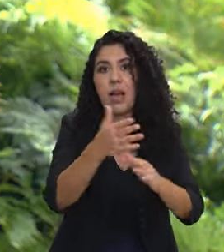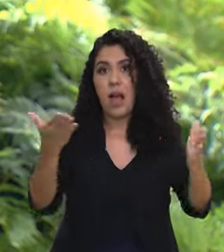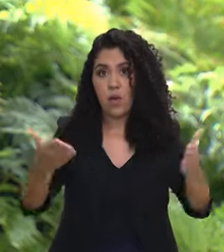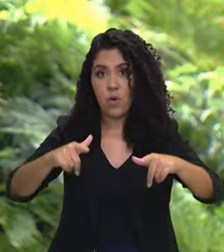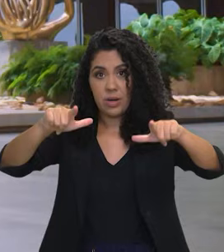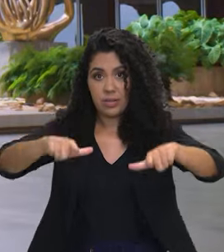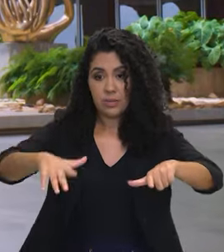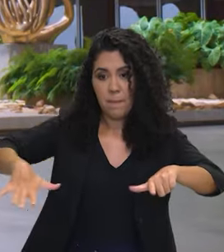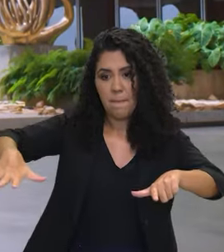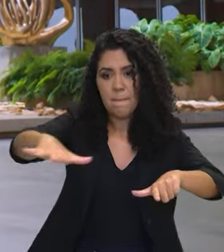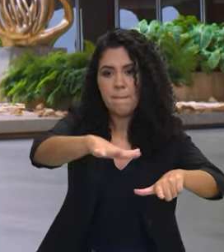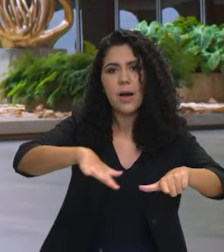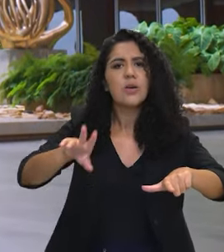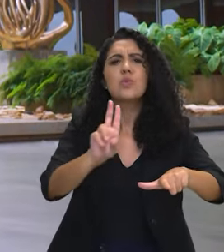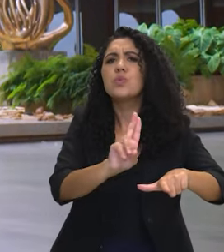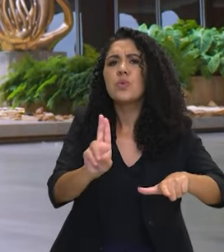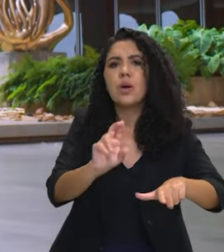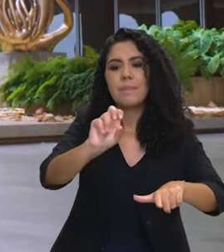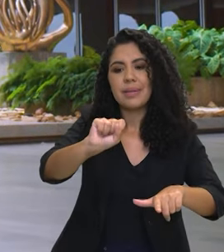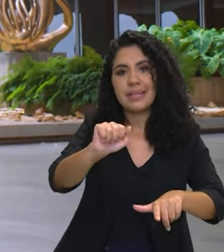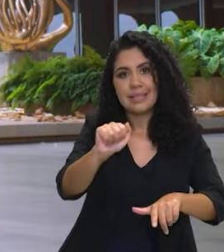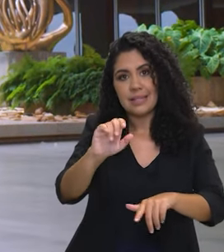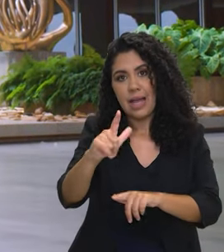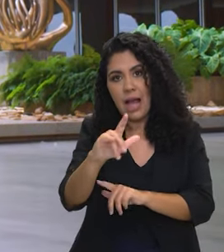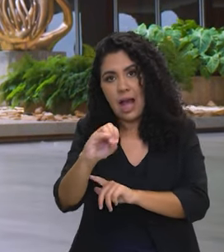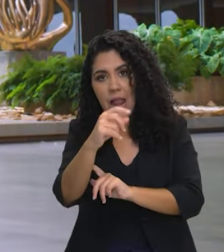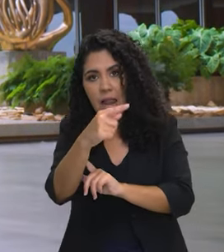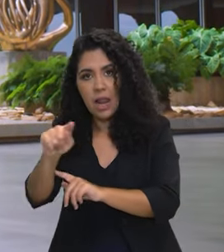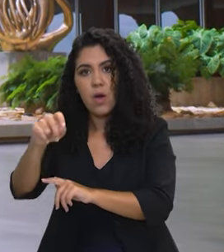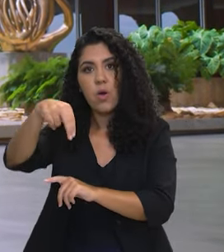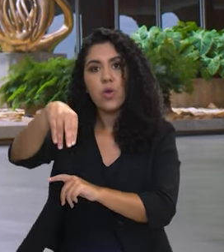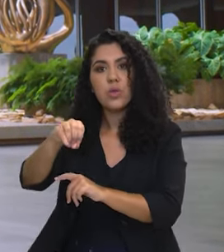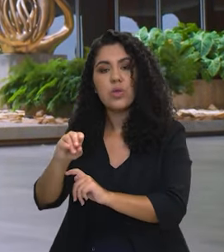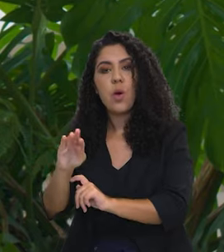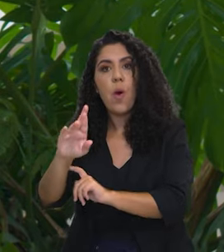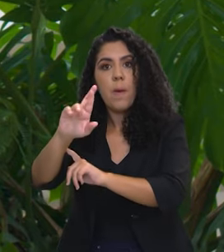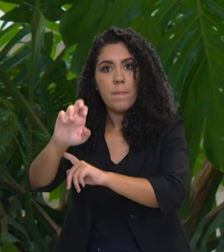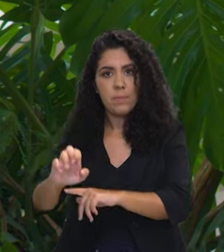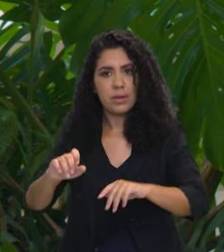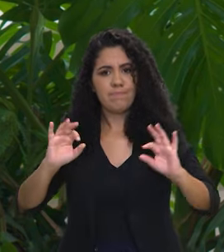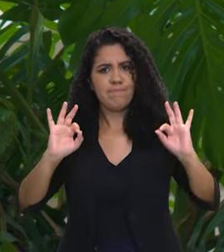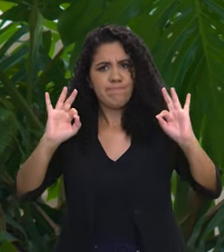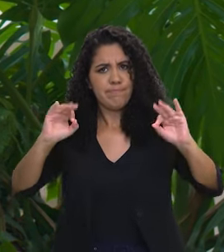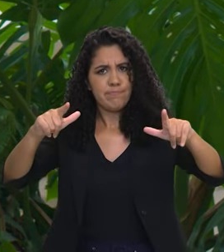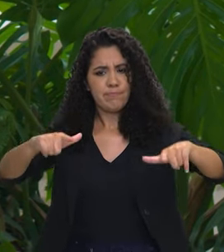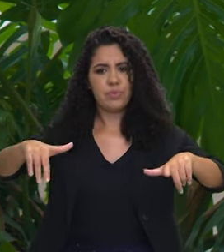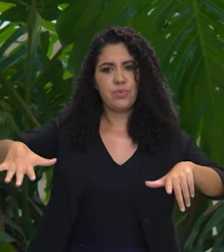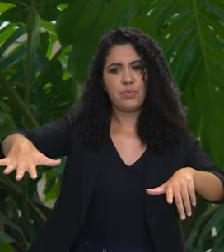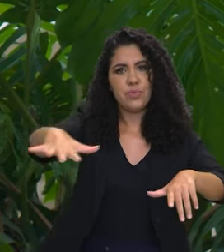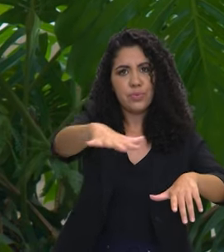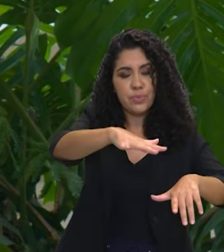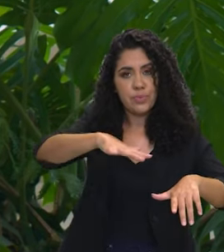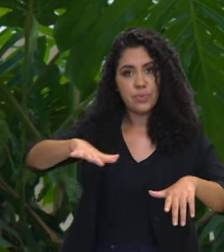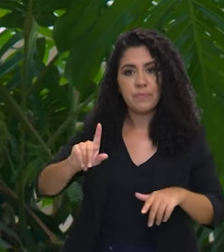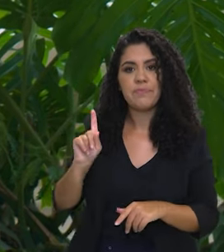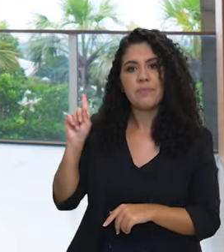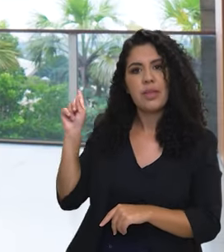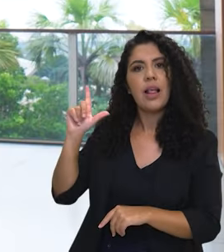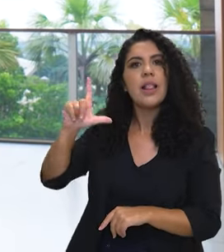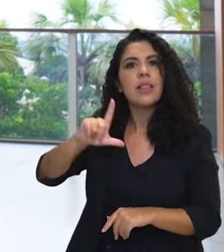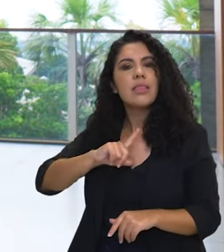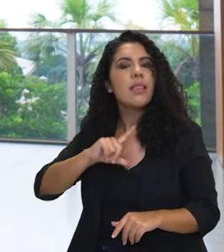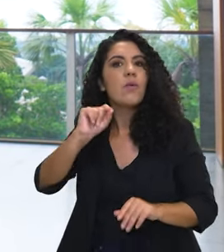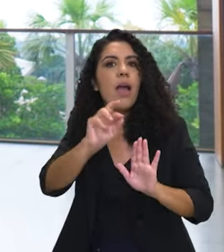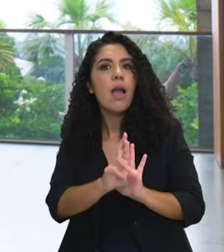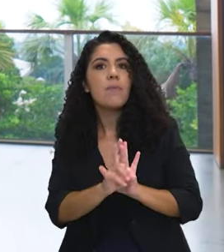é o Salão Nobre, assim é conhecido no Palácio Itamaraty. É o lugar mais nobre num palácio nobre. E a gente tem